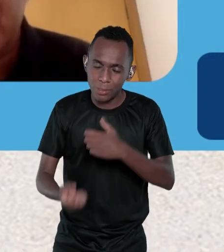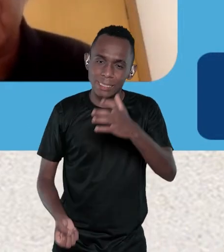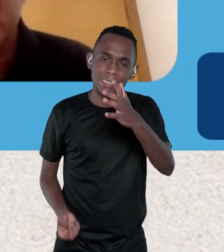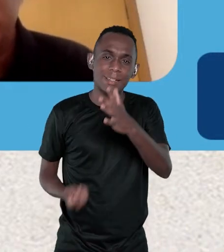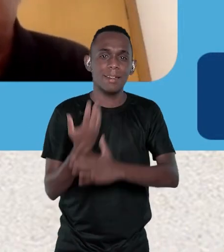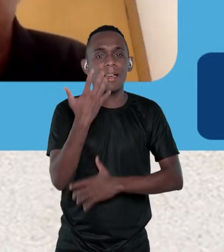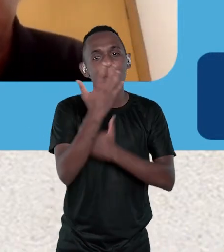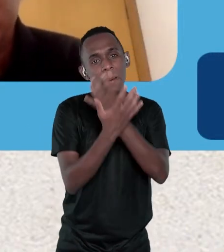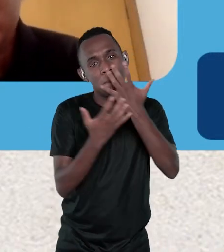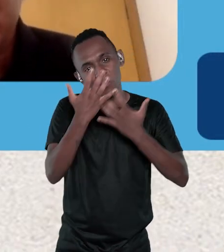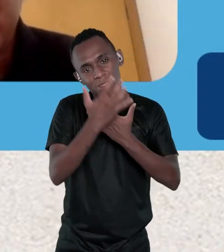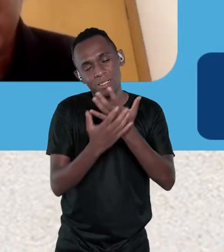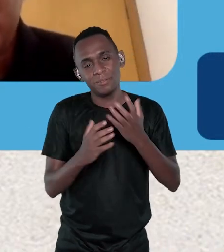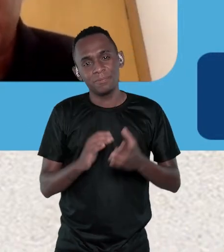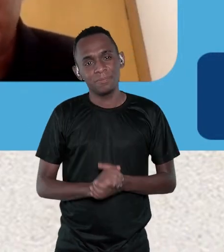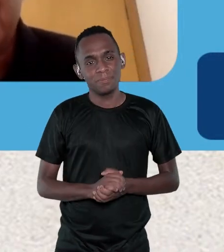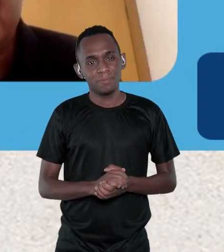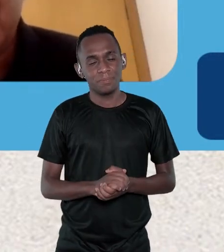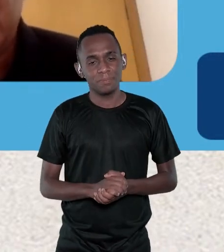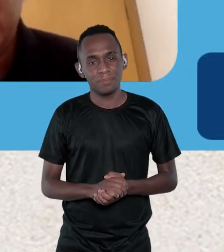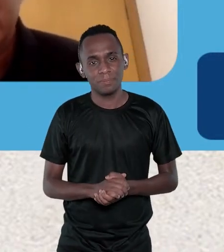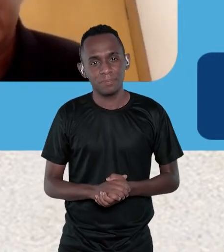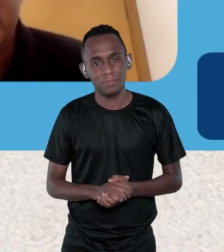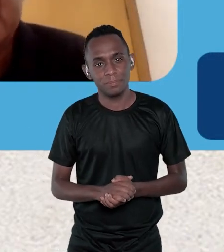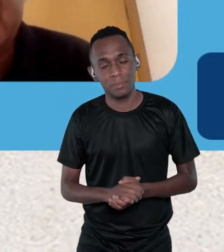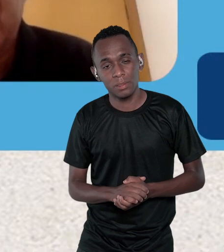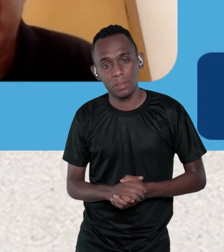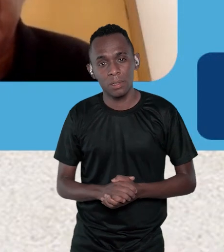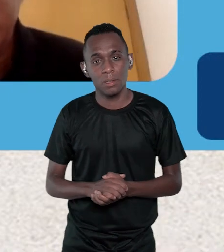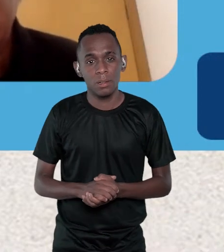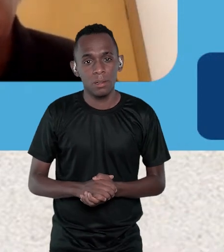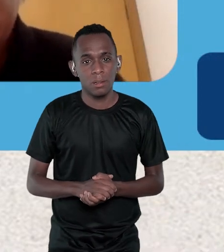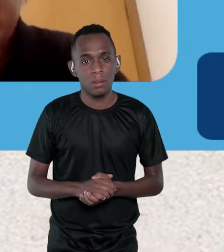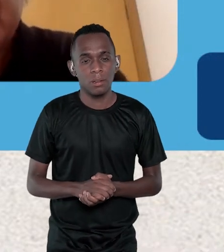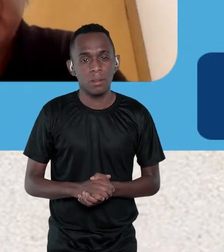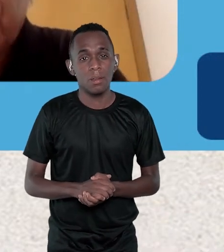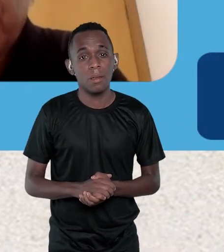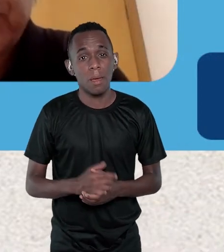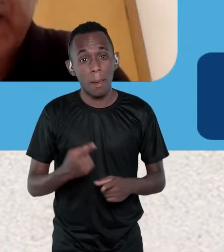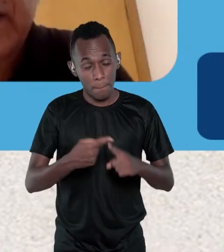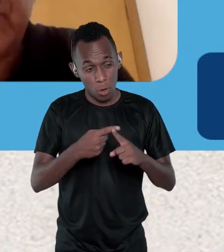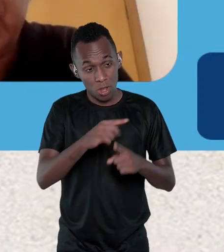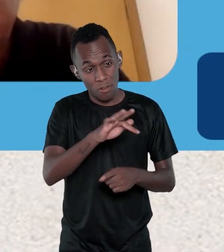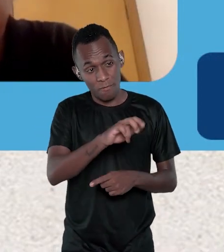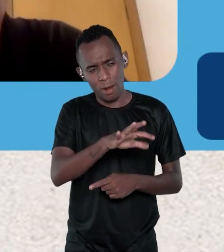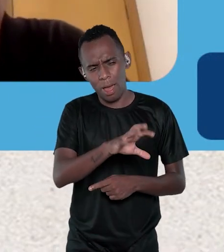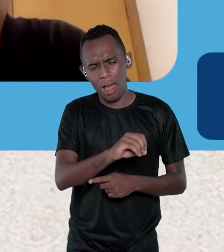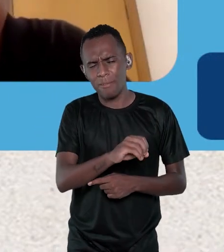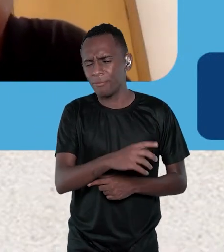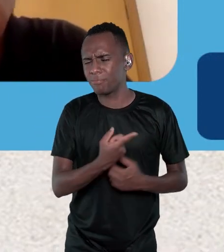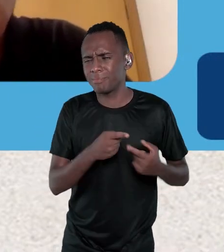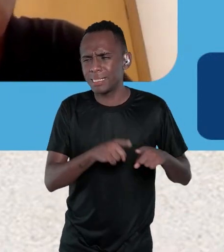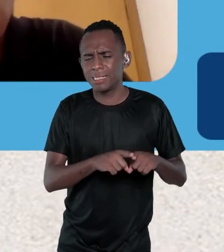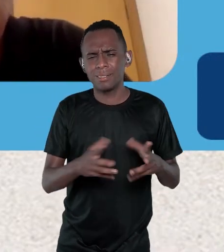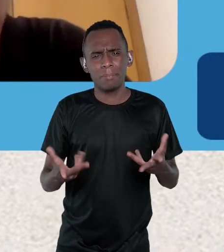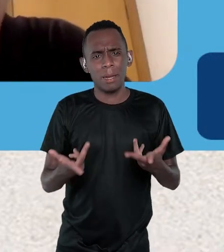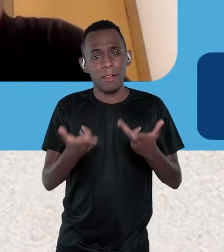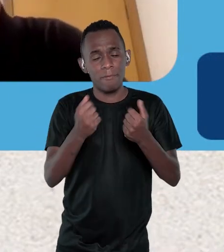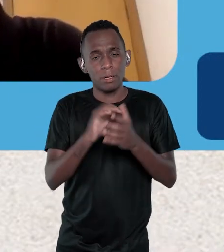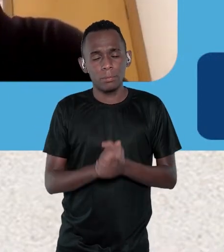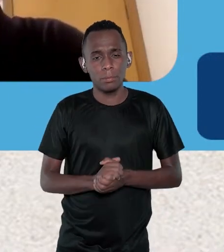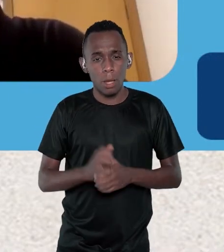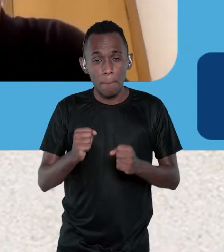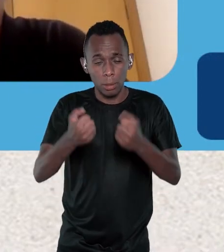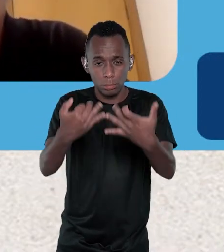a amizade, depois a composição, a criação, né? Com o Flávio...